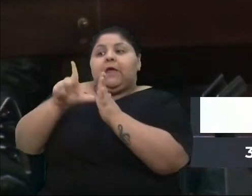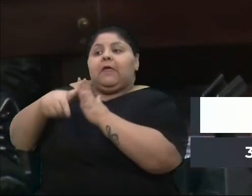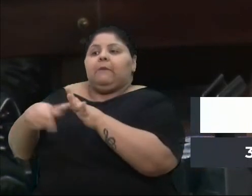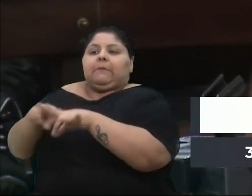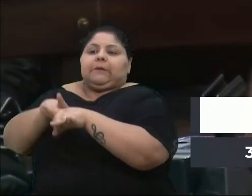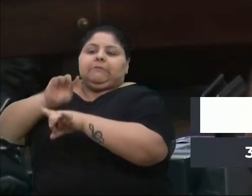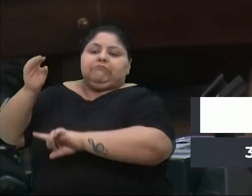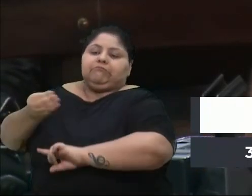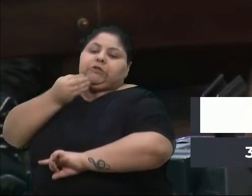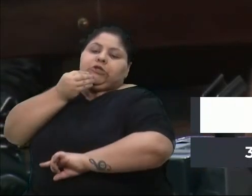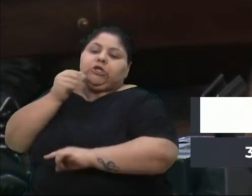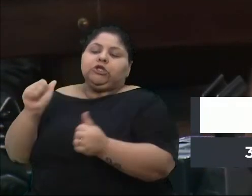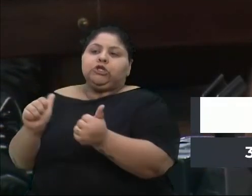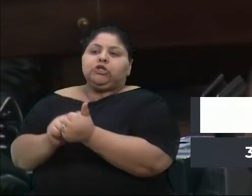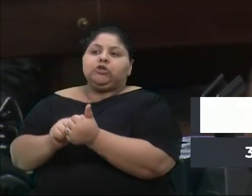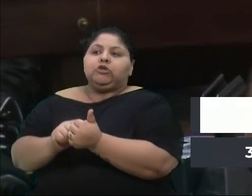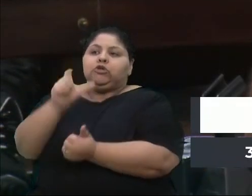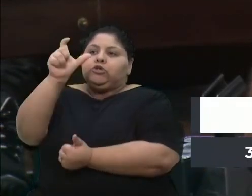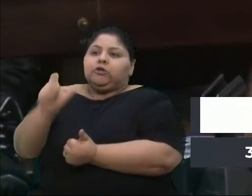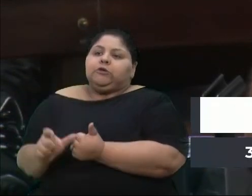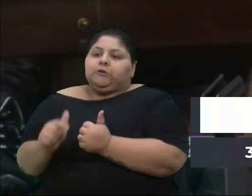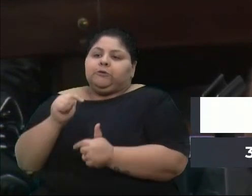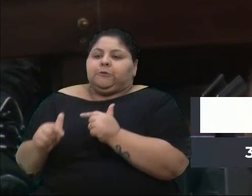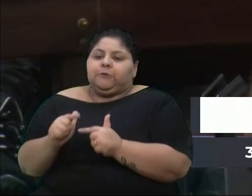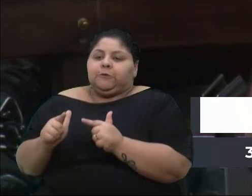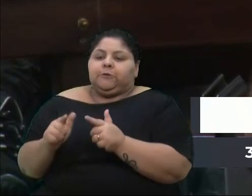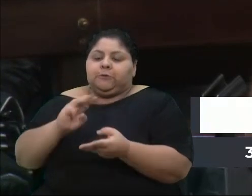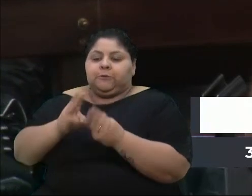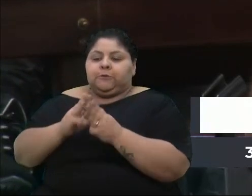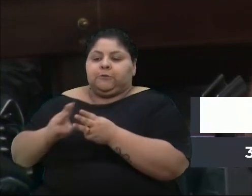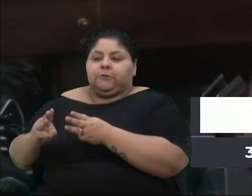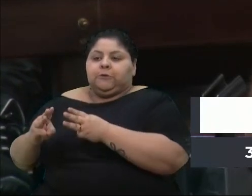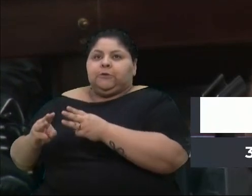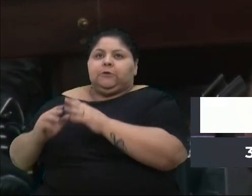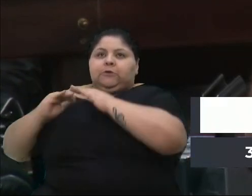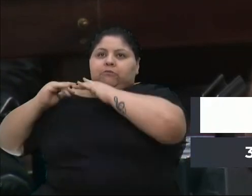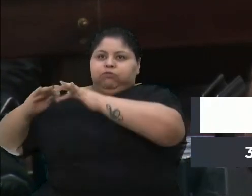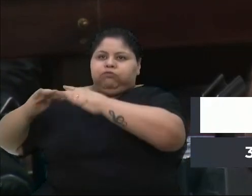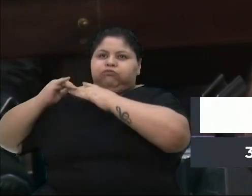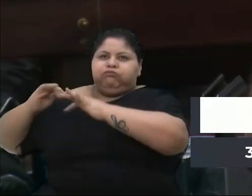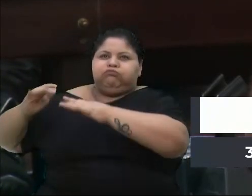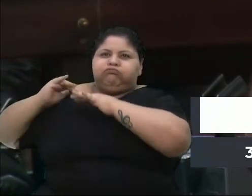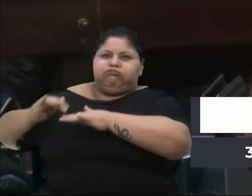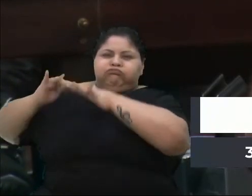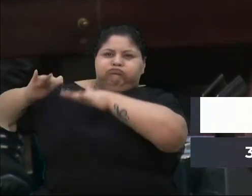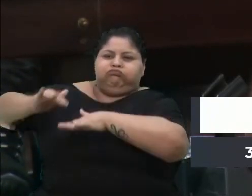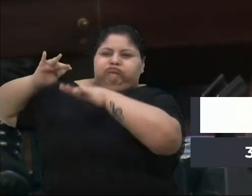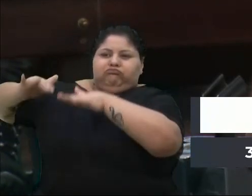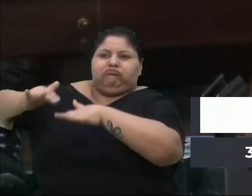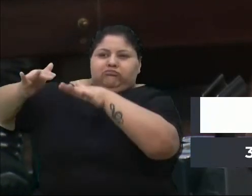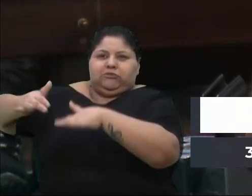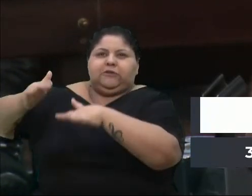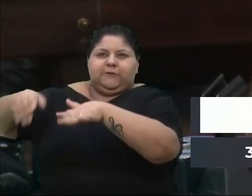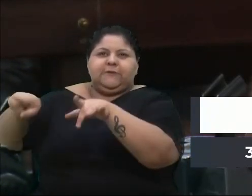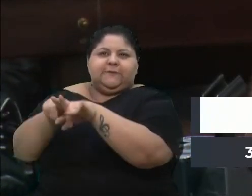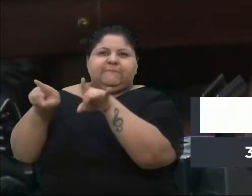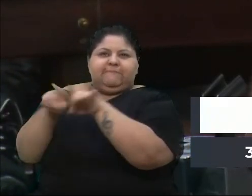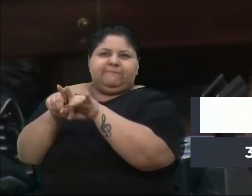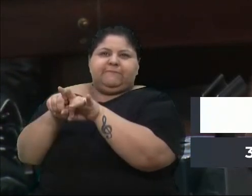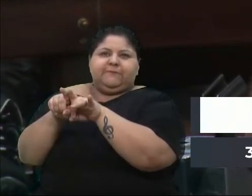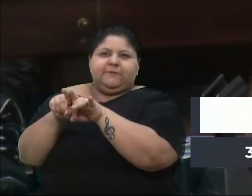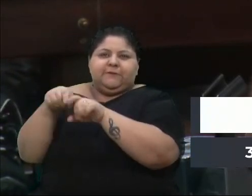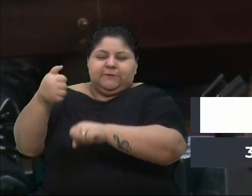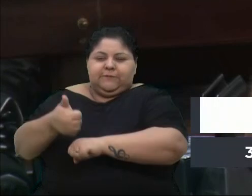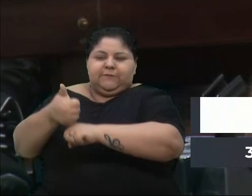junto com os vanzeiros também, aquela manifestação em busca da entrada do BIF, onde também nos apoiou. Era uma pessoa que cuidava